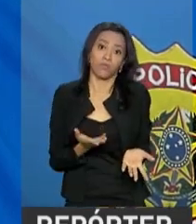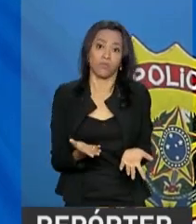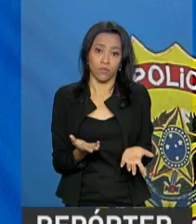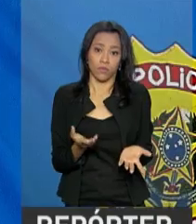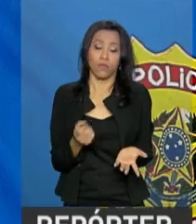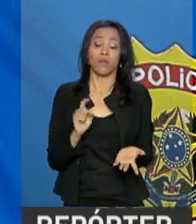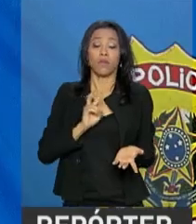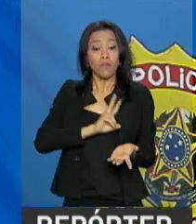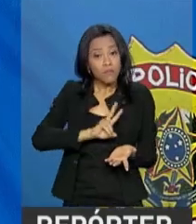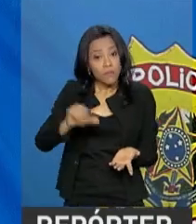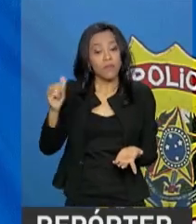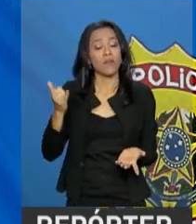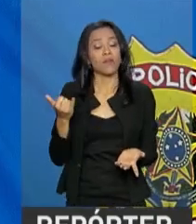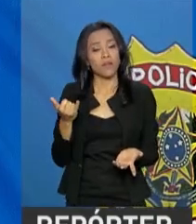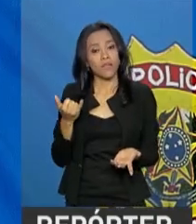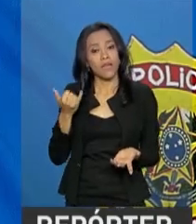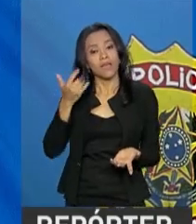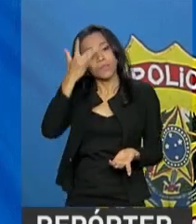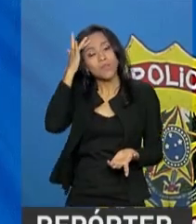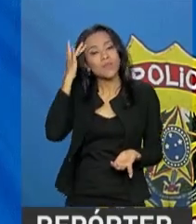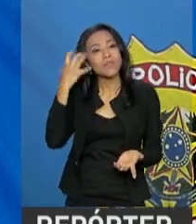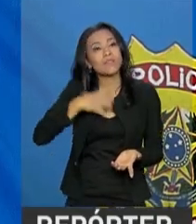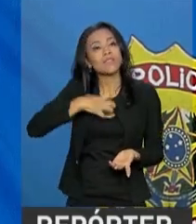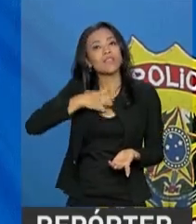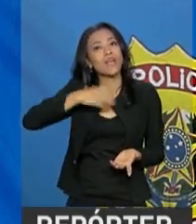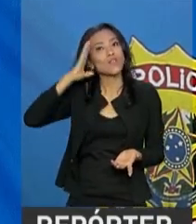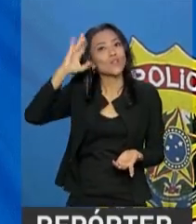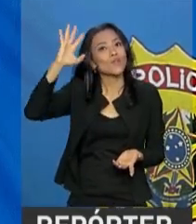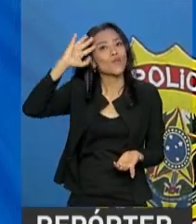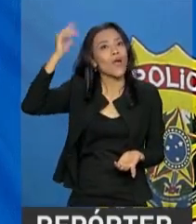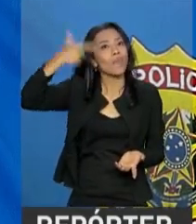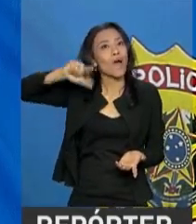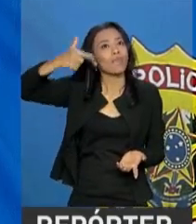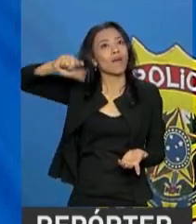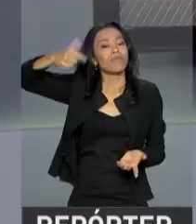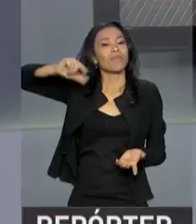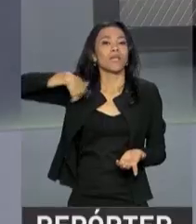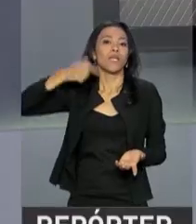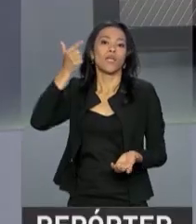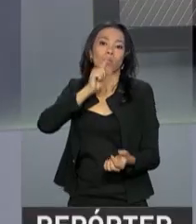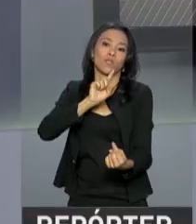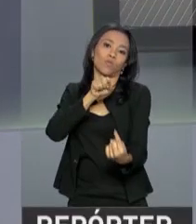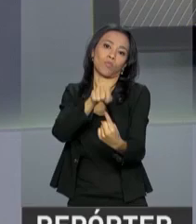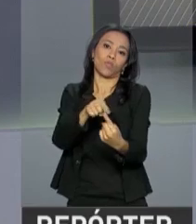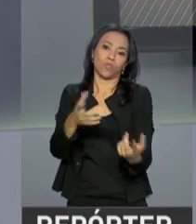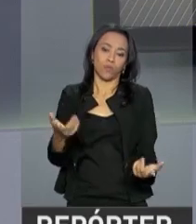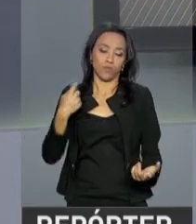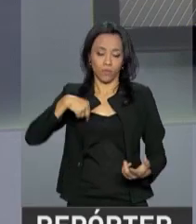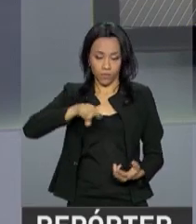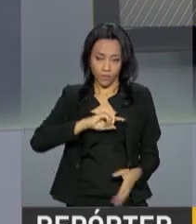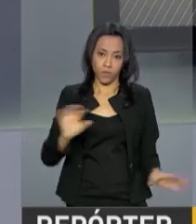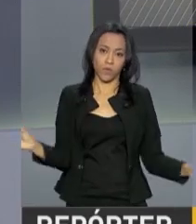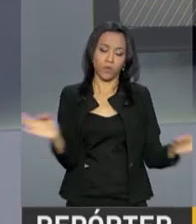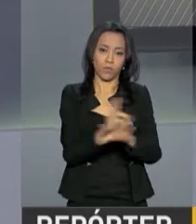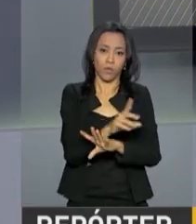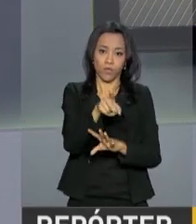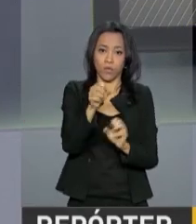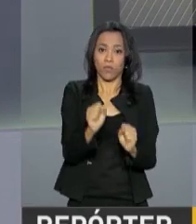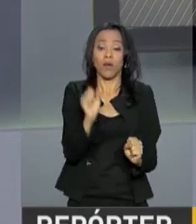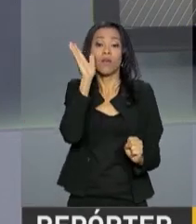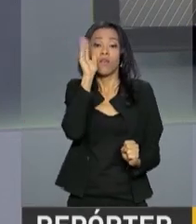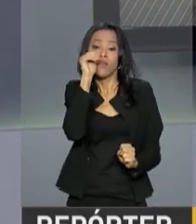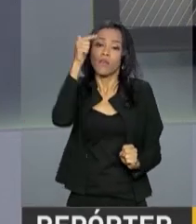vai levar as pessoas a sonhar mais alto, a conquistar seus objetivos. Nós ficamos por aqui. Você pode rever